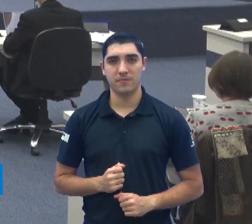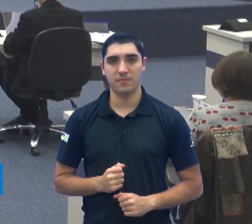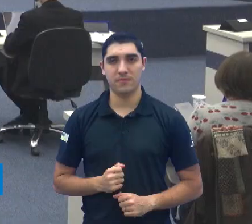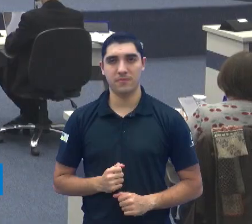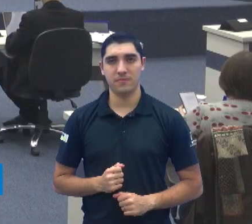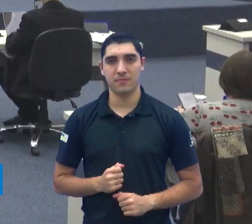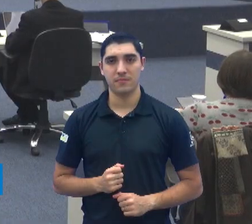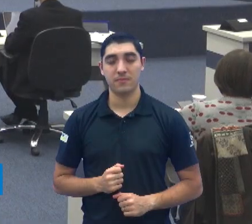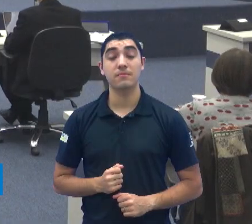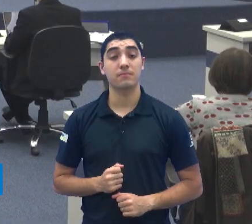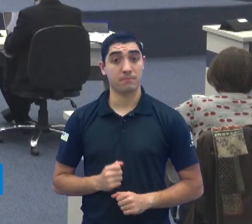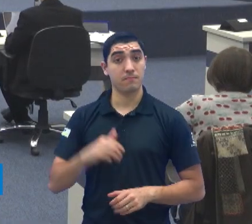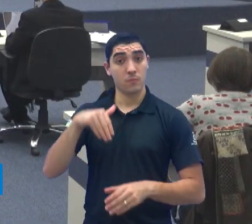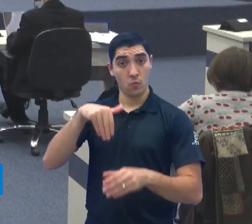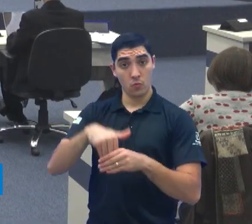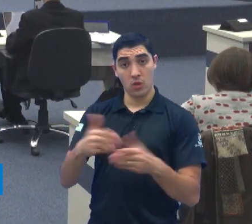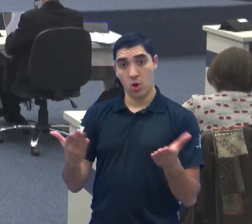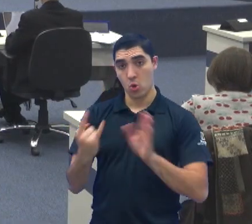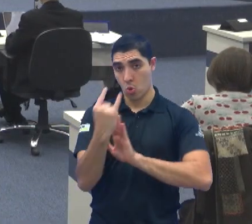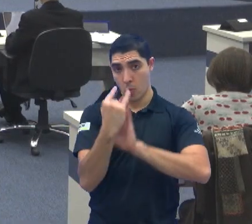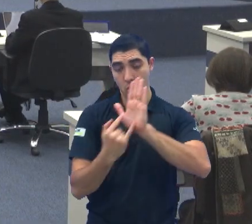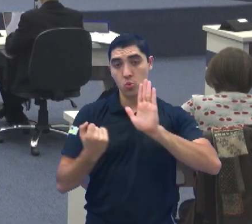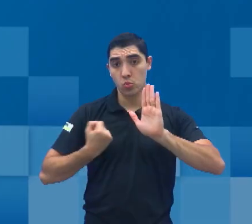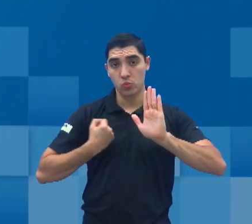Em votação, requerimento de número